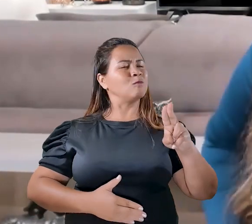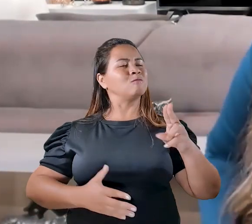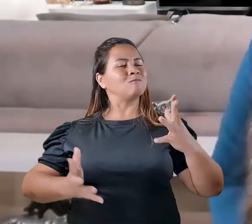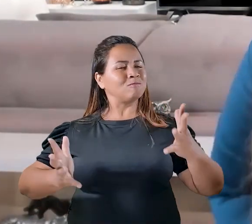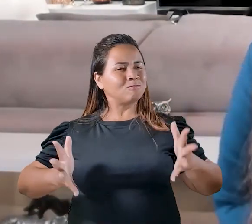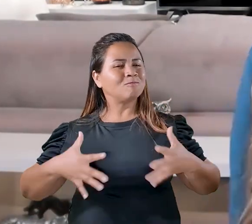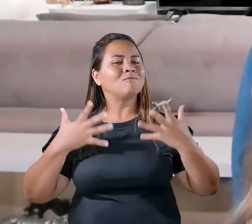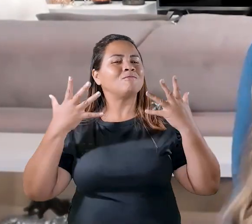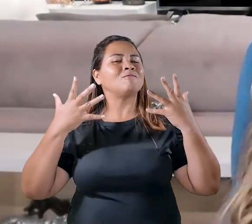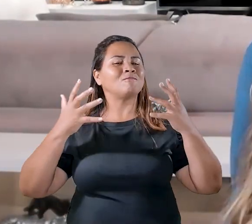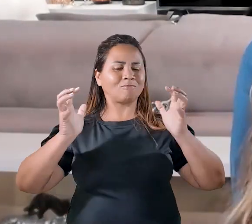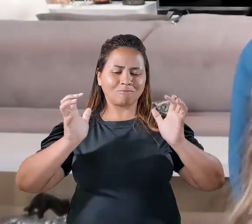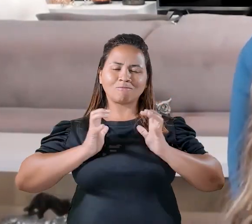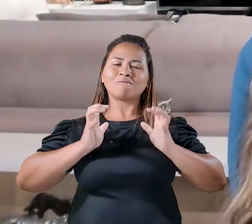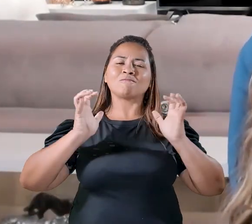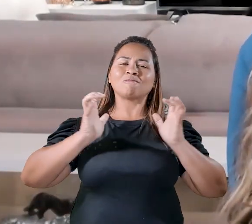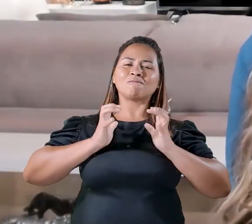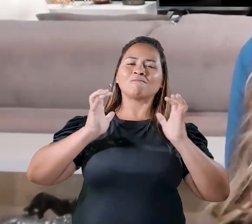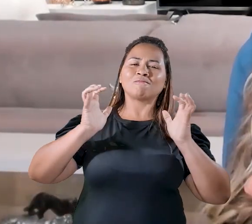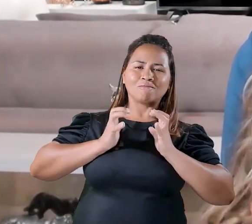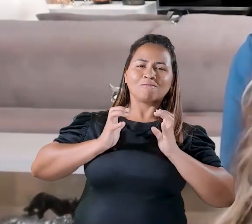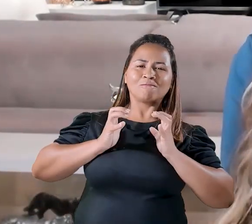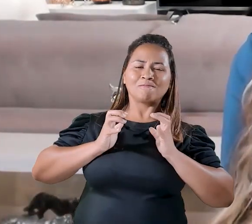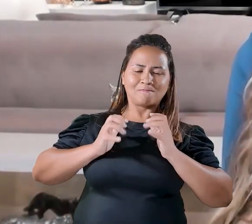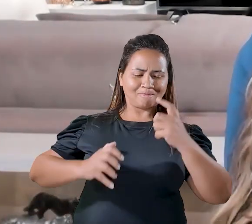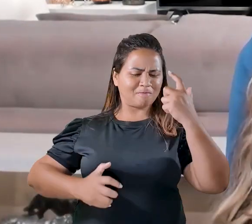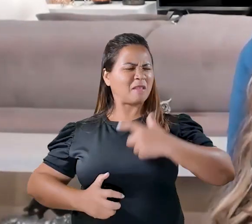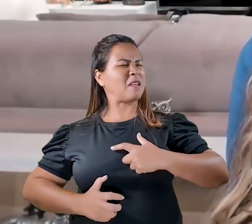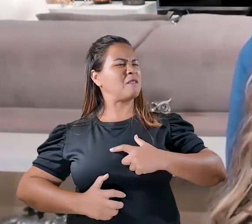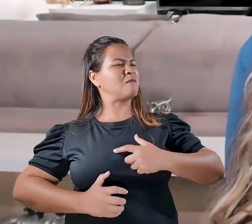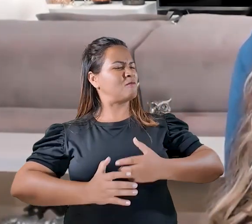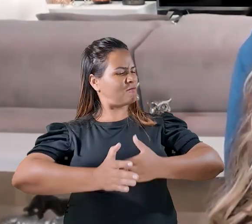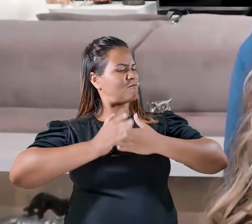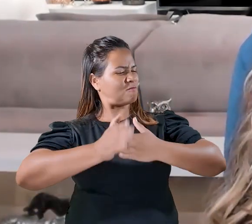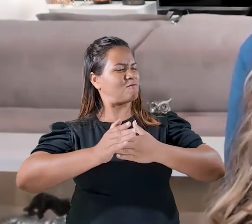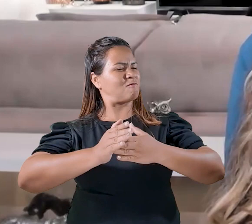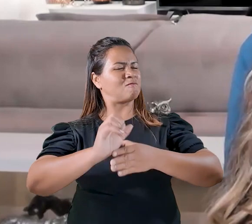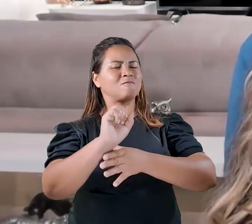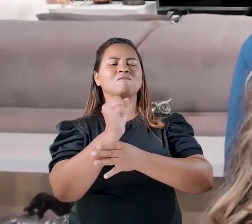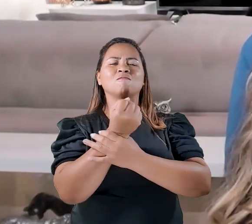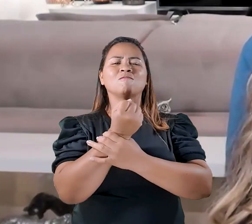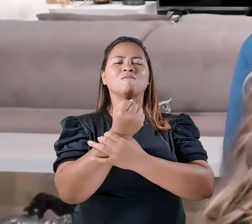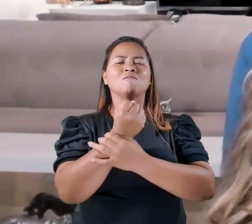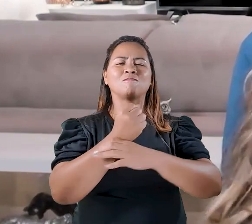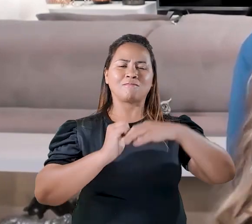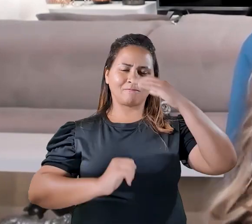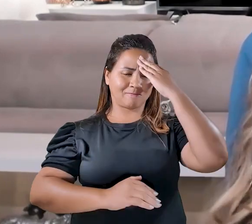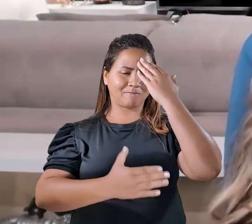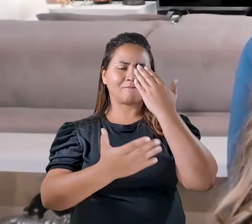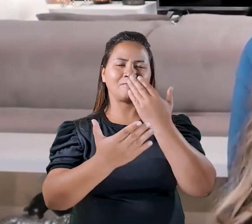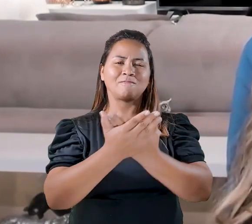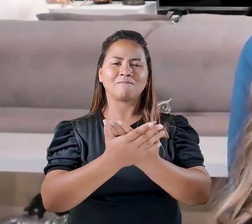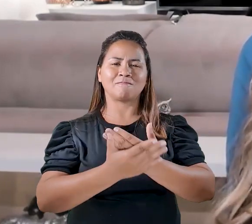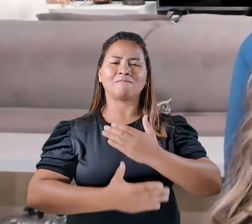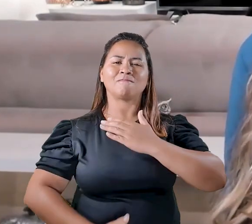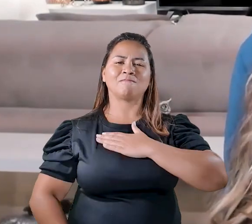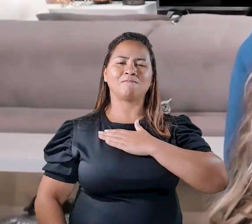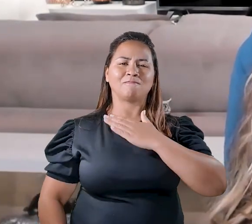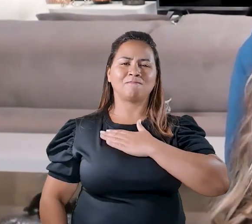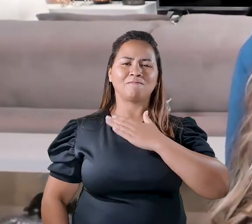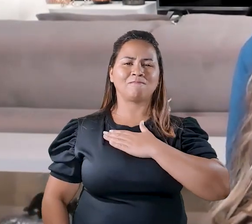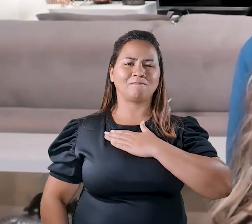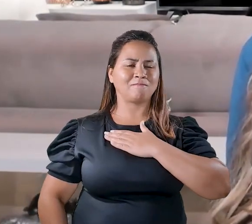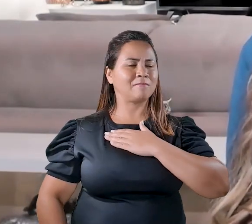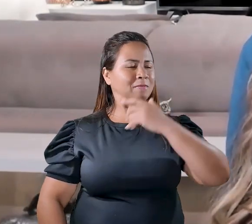prosperidade. A partir desse instante, eu sou confiança. A partir desse instante,